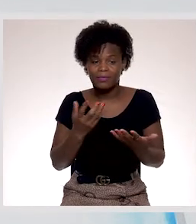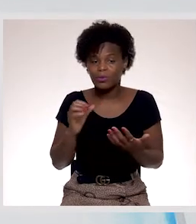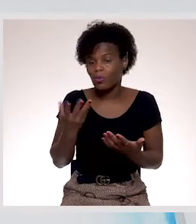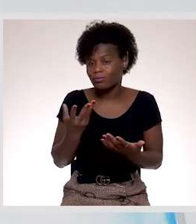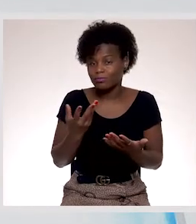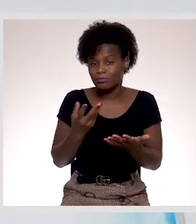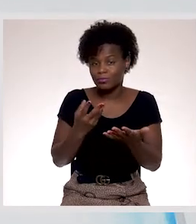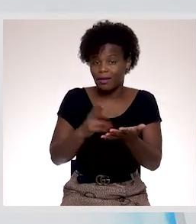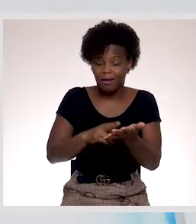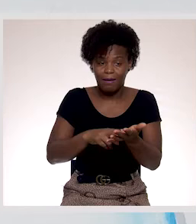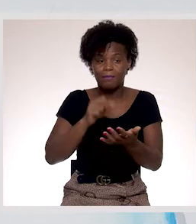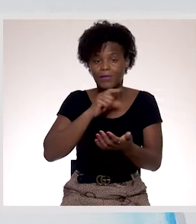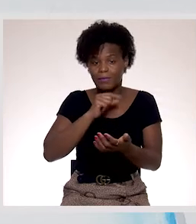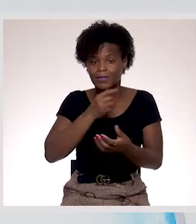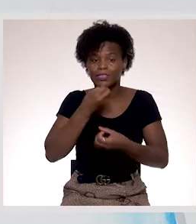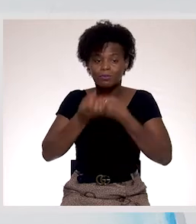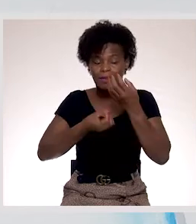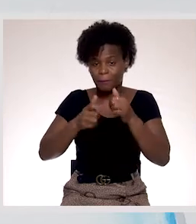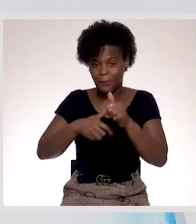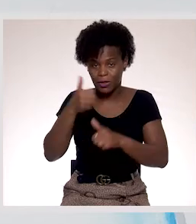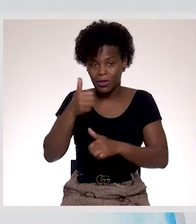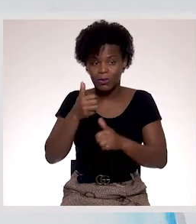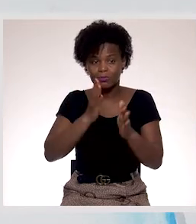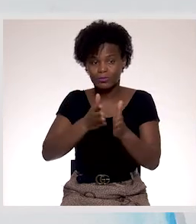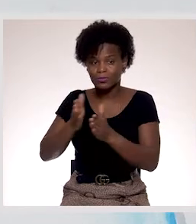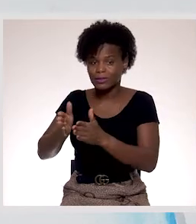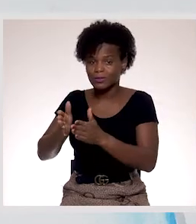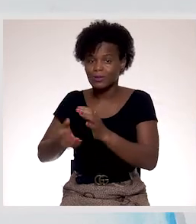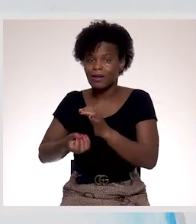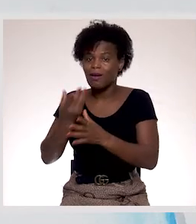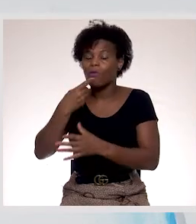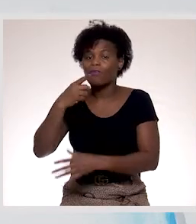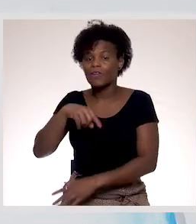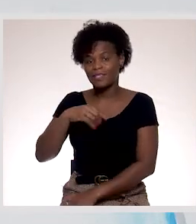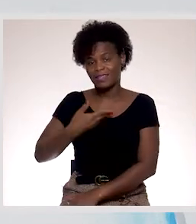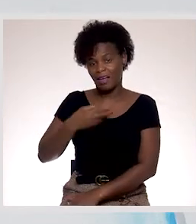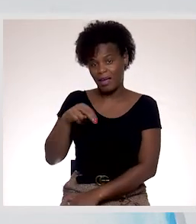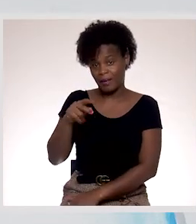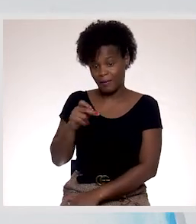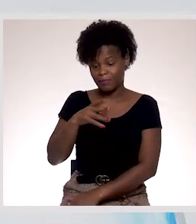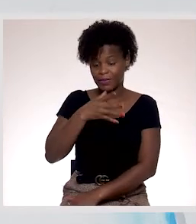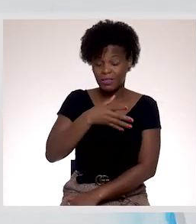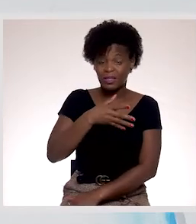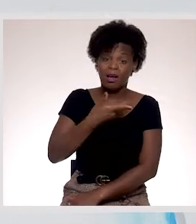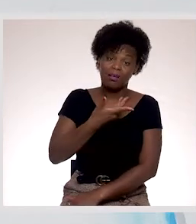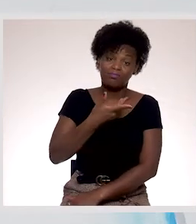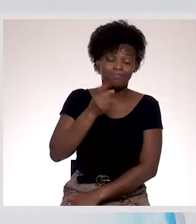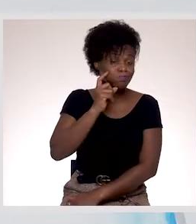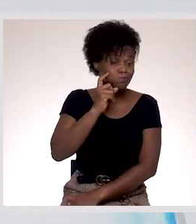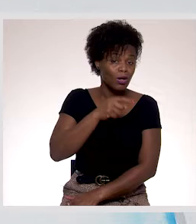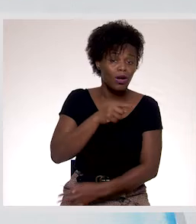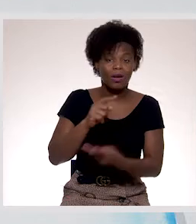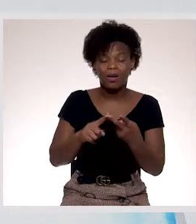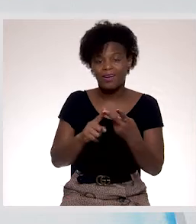real, não é, a hipótese que explica melhor o processo de replicação do DNA. Será que é a hipótese conservativa